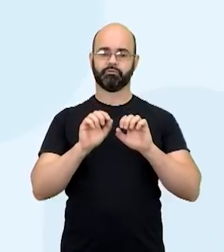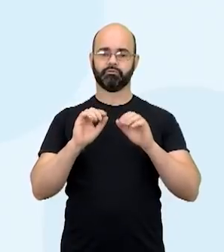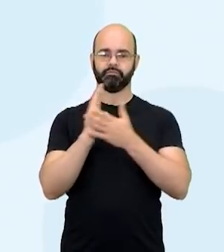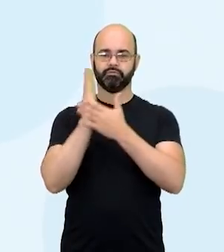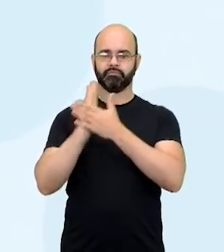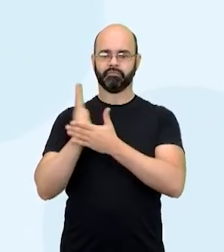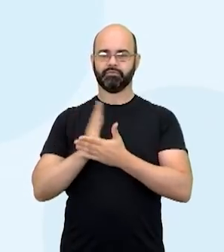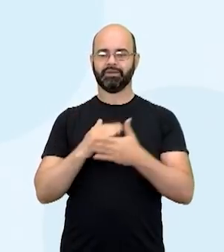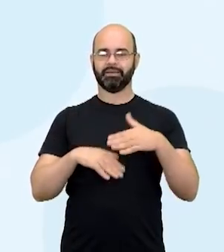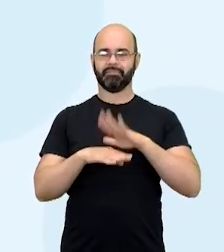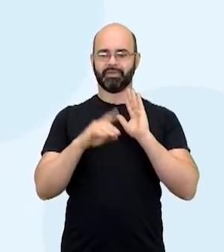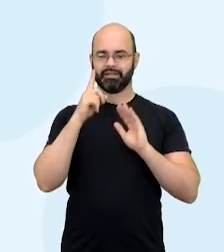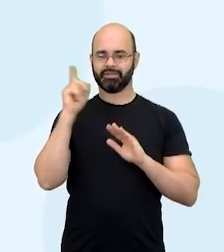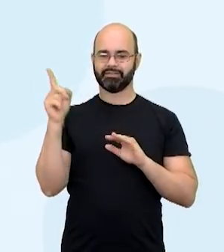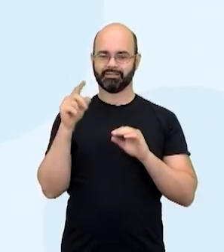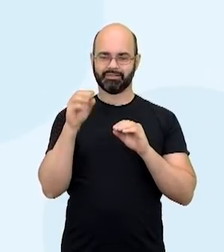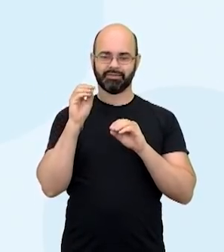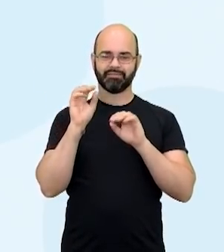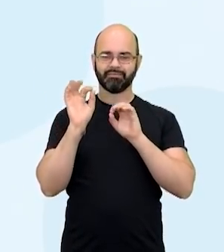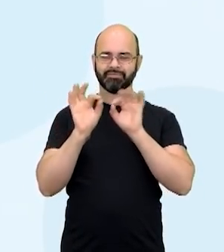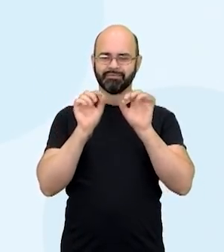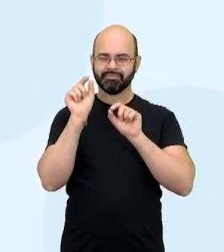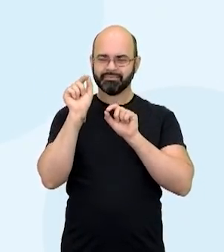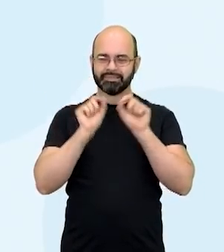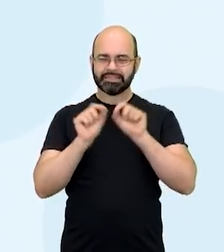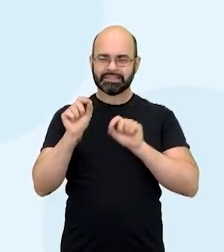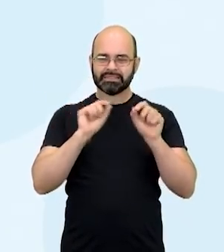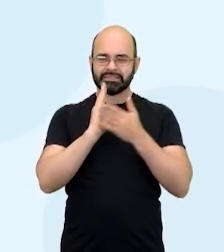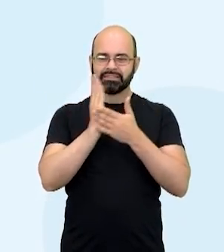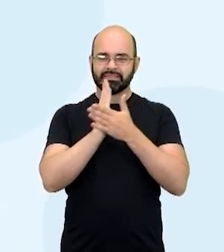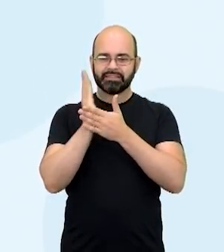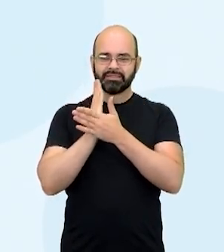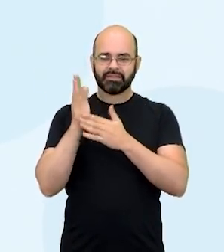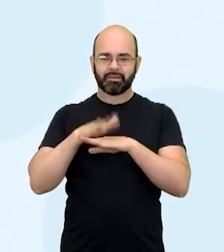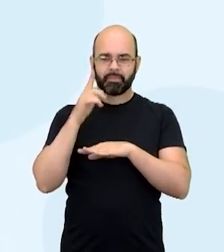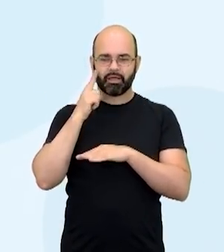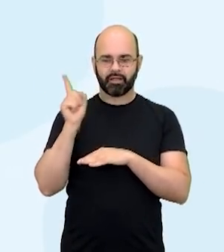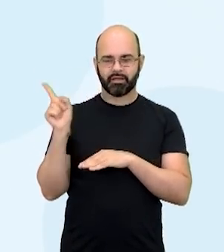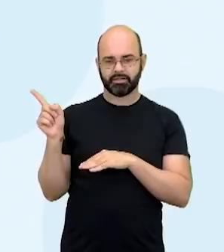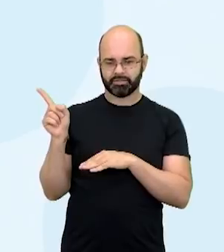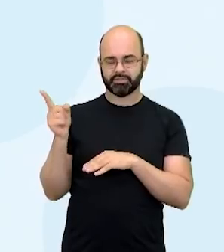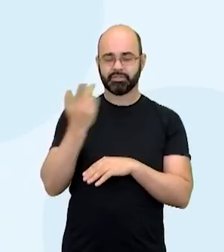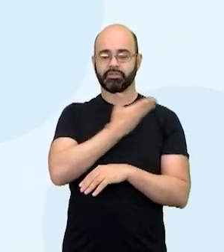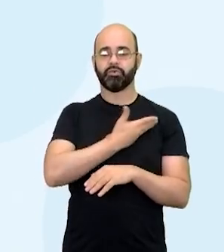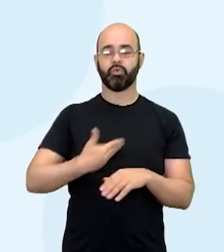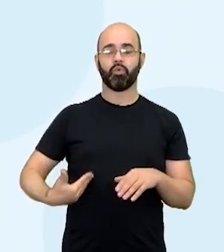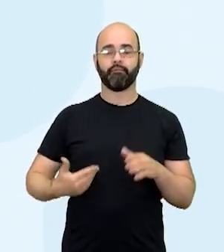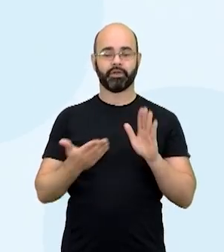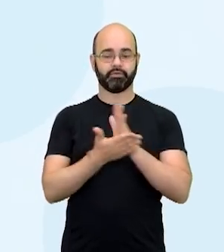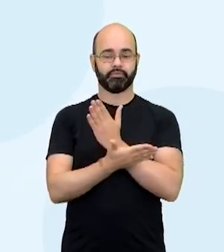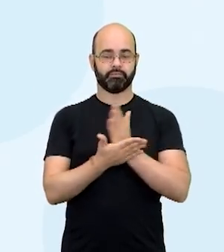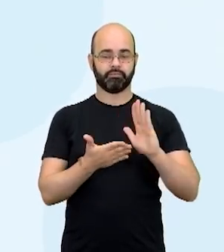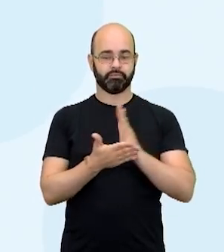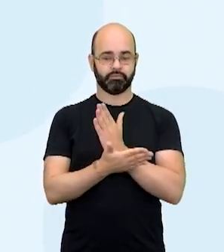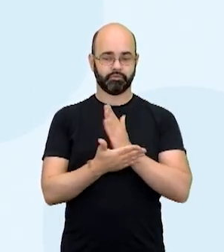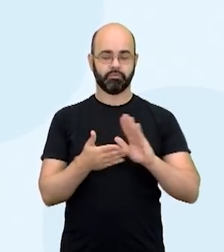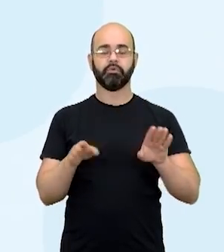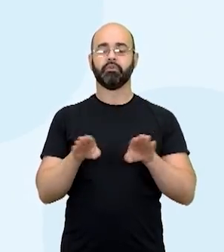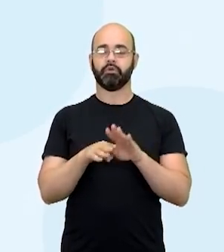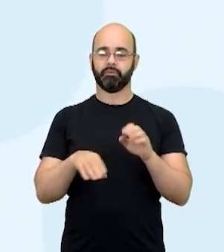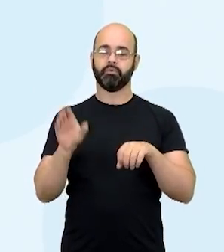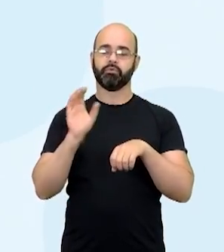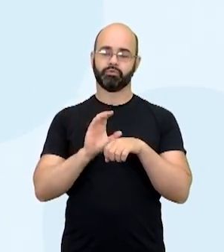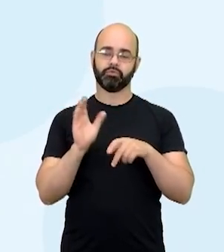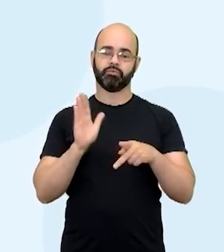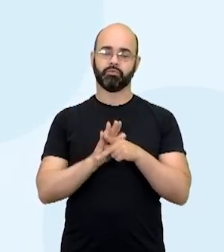que vão aparecendo núcleos maiores, né? Essa divisão de regiões de governo também faz parte aí da Constituição do Estado de São